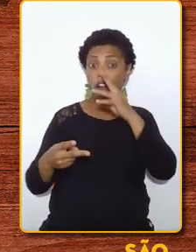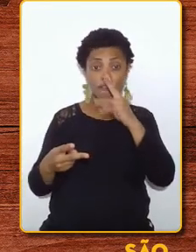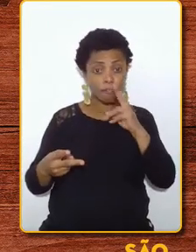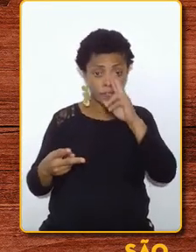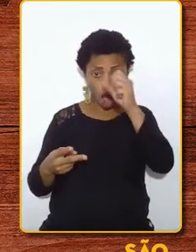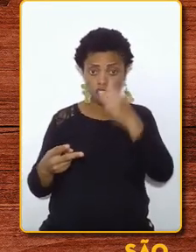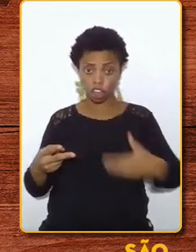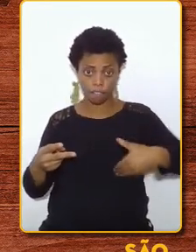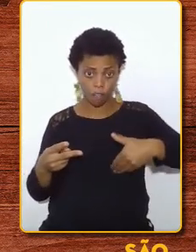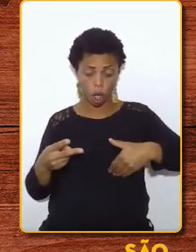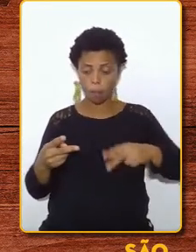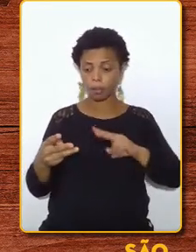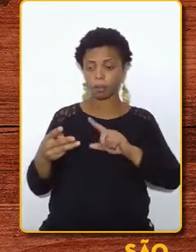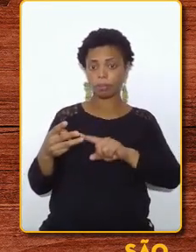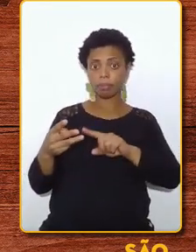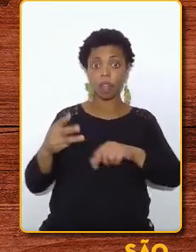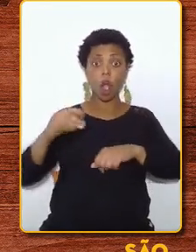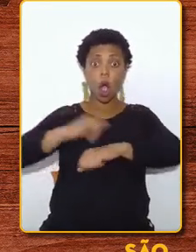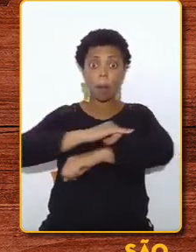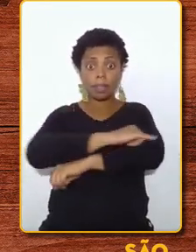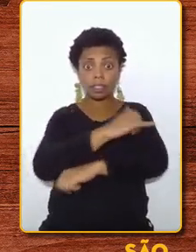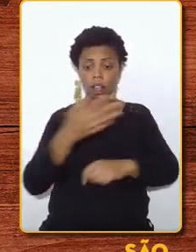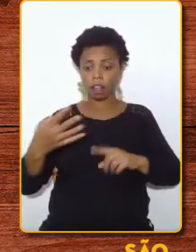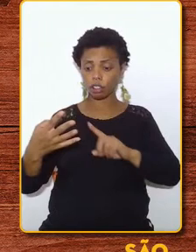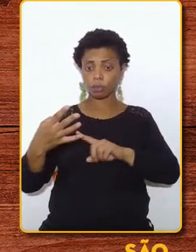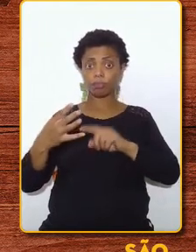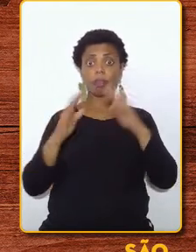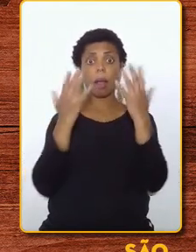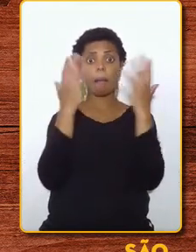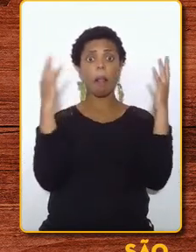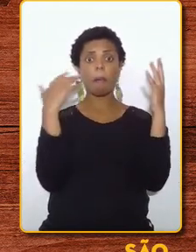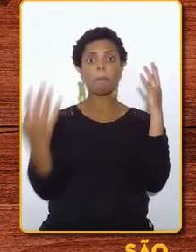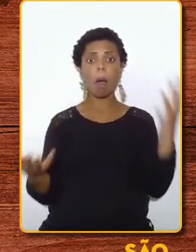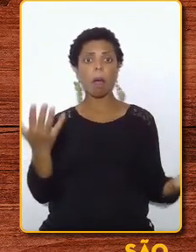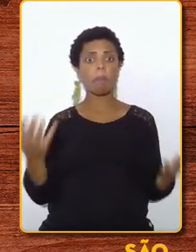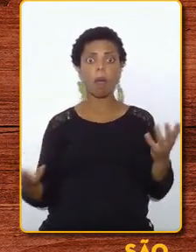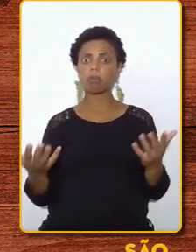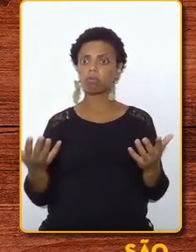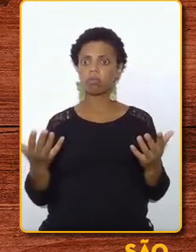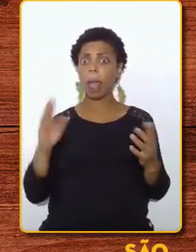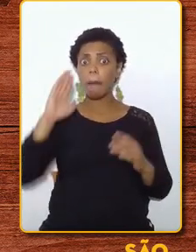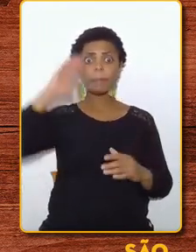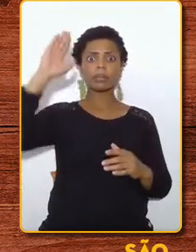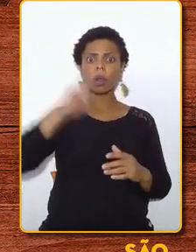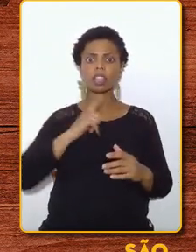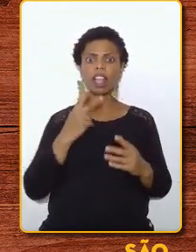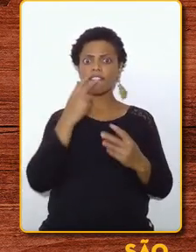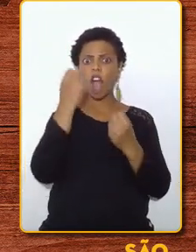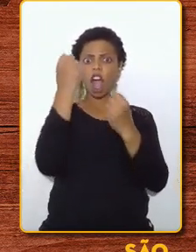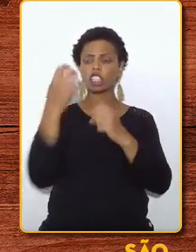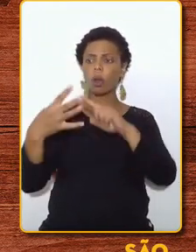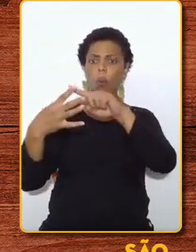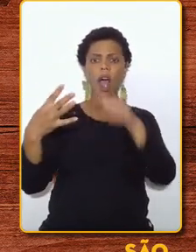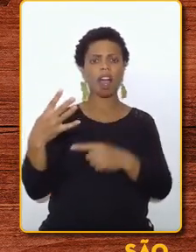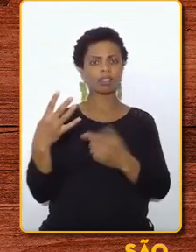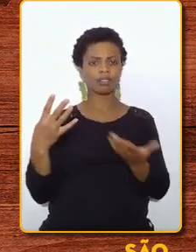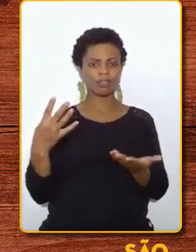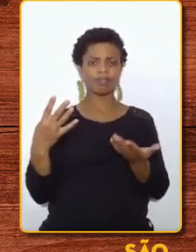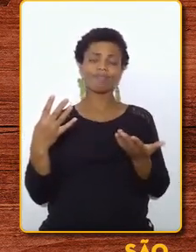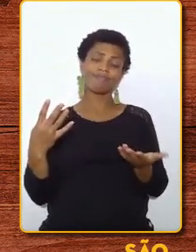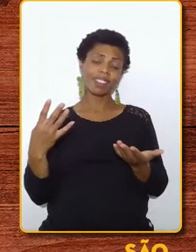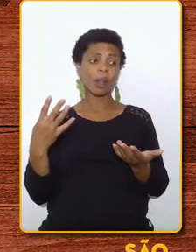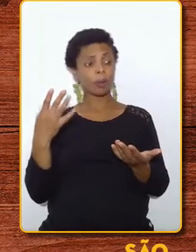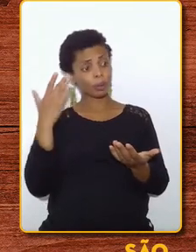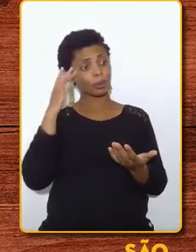fenômenos ligados a uma mesma forma de produção. Eu prefiro continuar usando o modo de produção aí, um viés